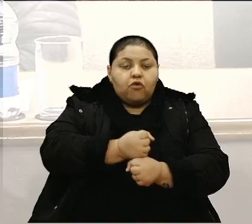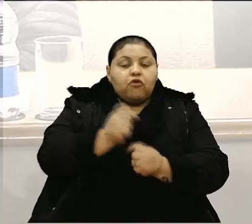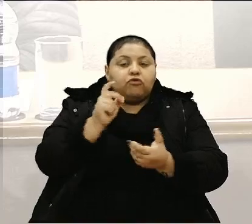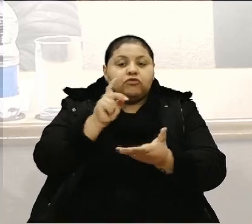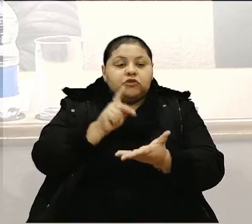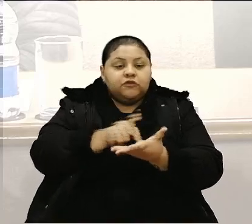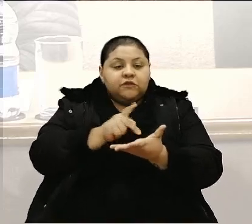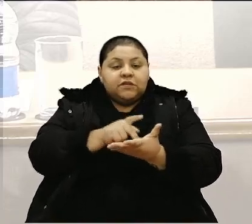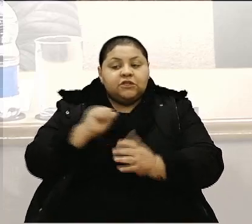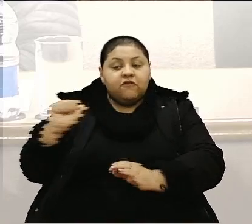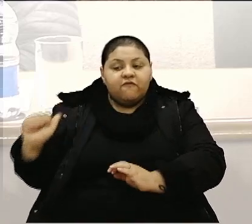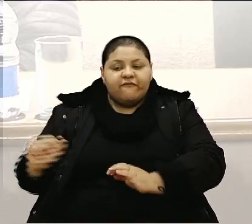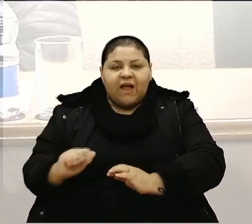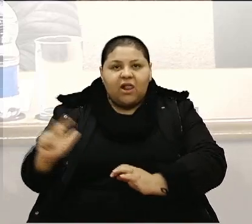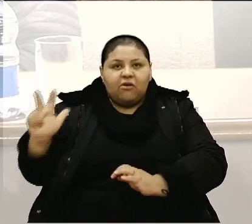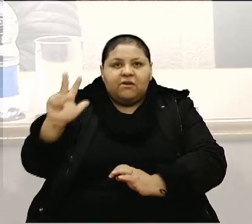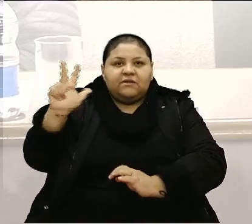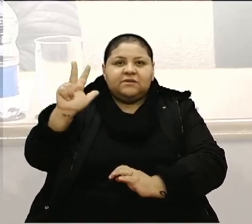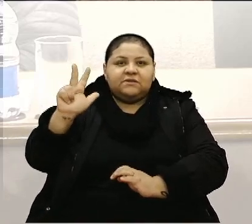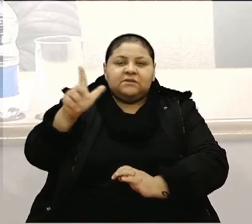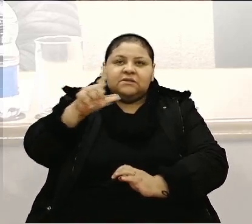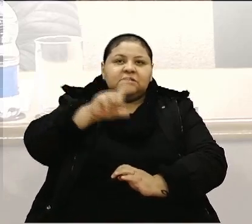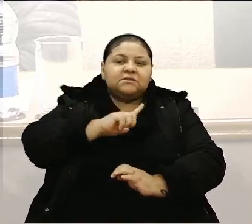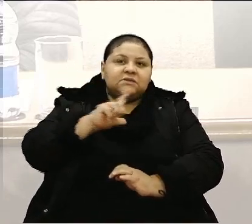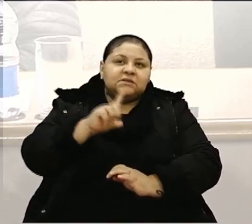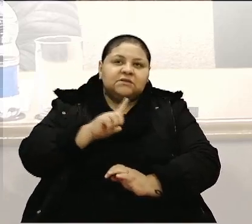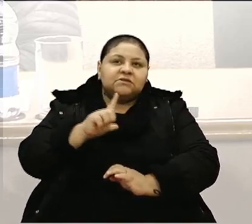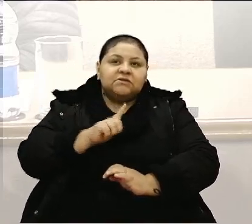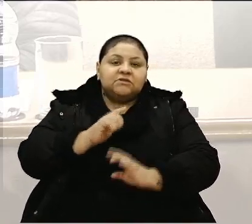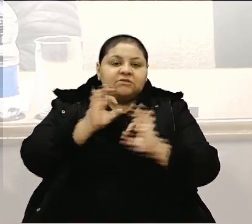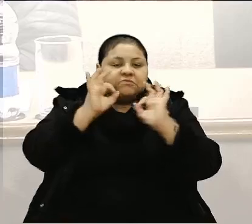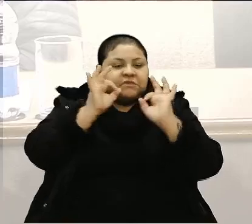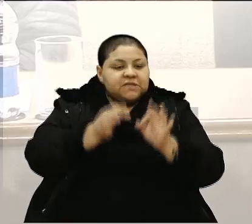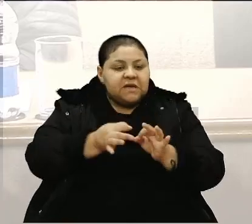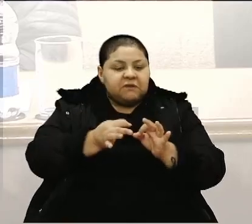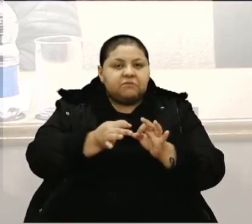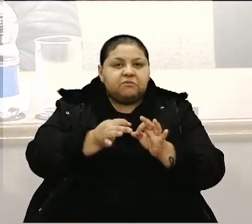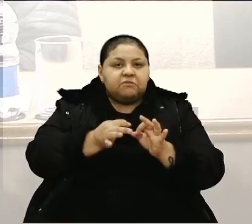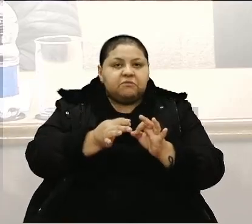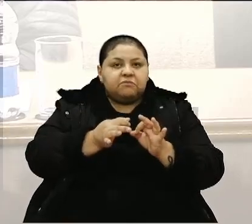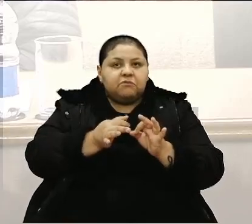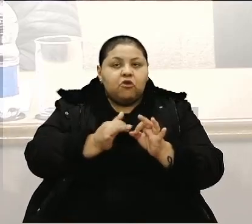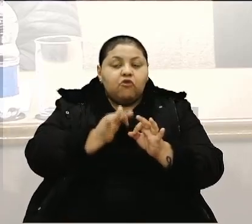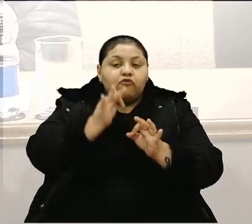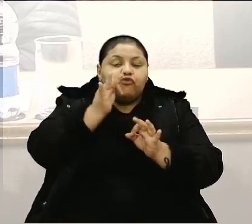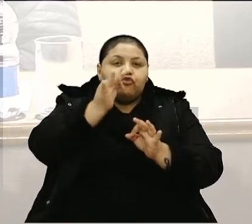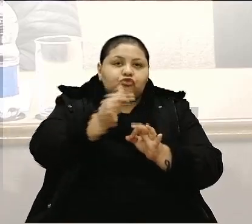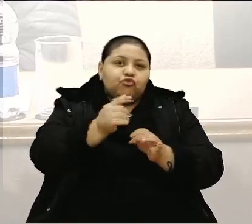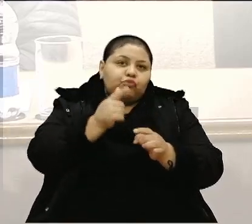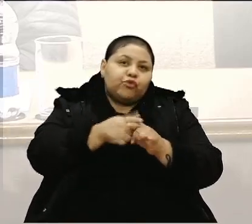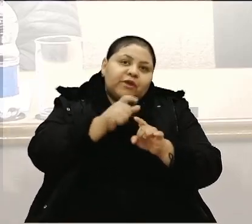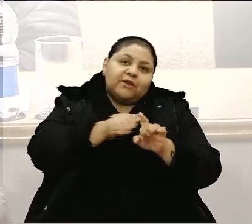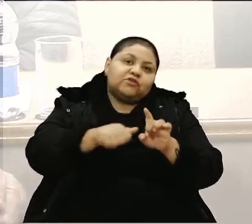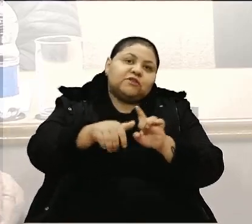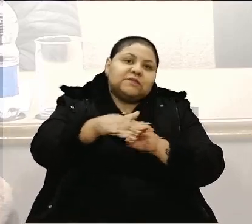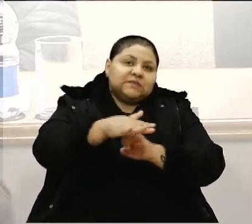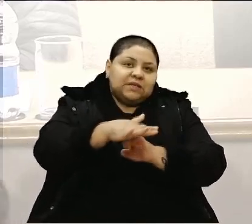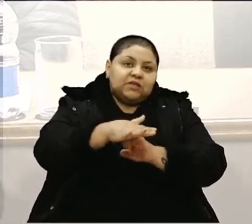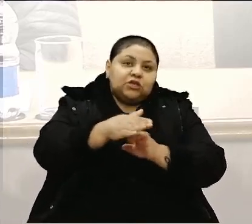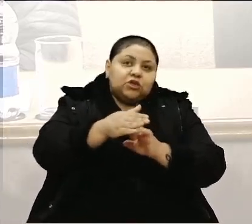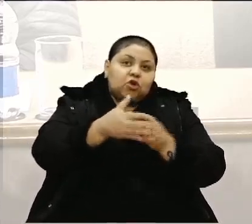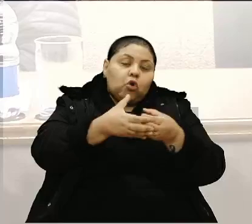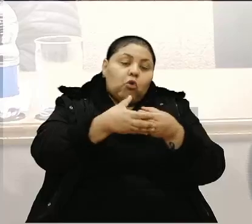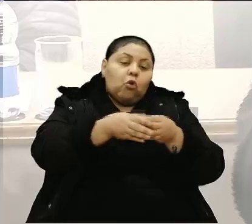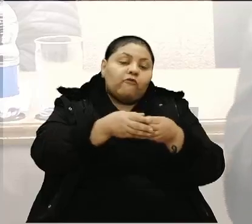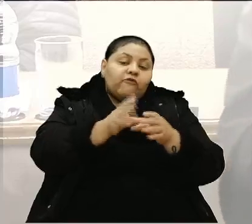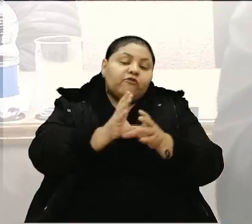seja valorizado, tenha seu correto destino, porque a sociedade usufrui, convive